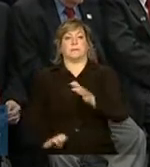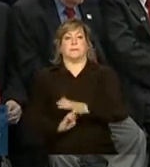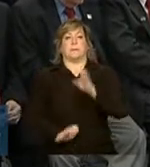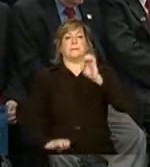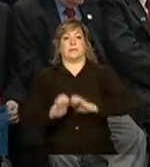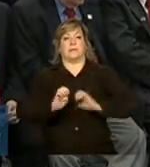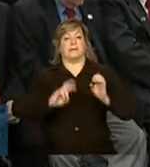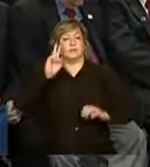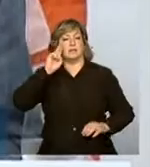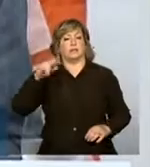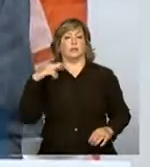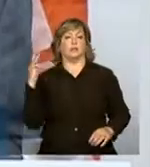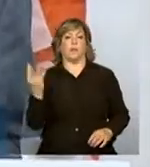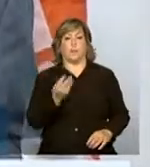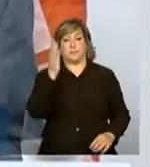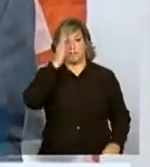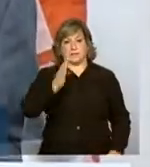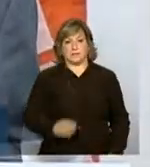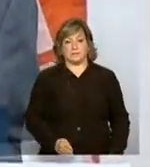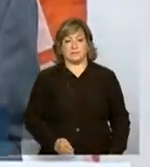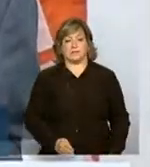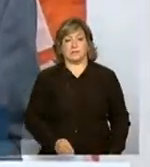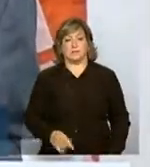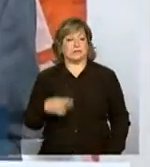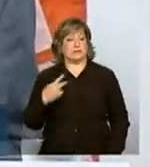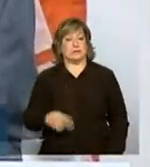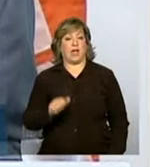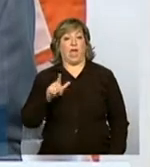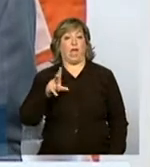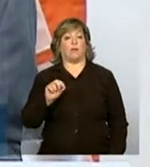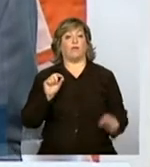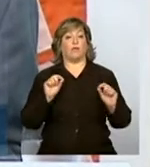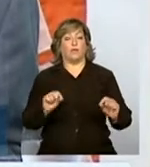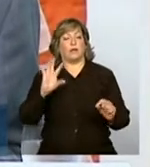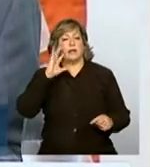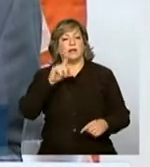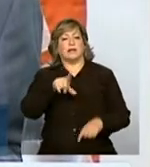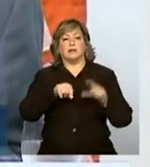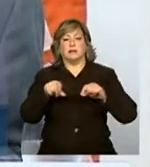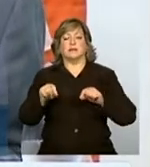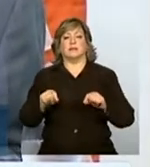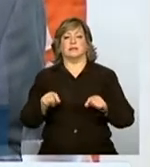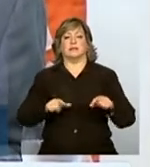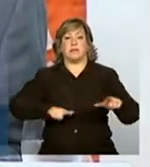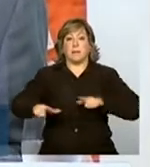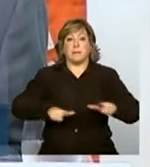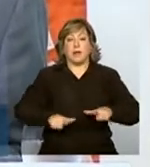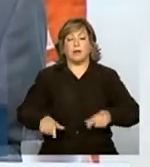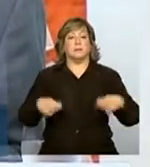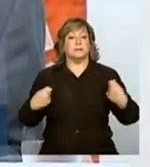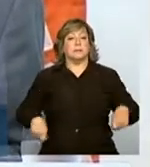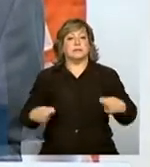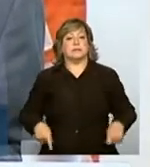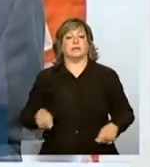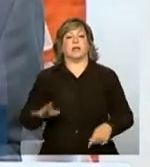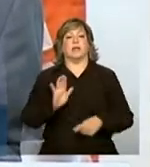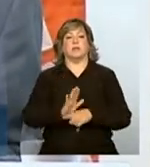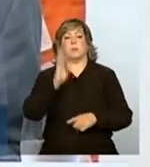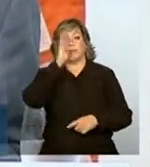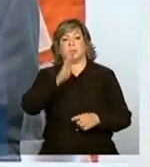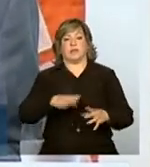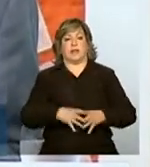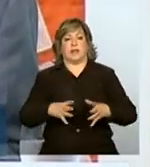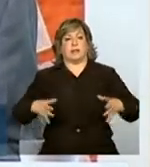empresários de todo o país. Seu objetivo é definir ações necessárias para fazer o Brasil crescer de